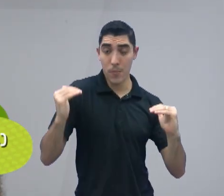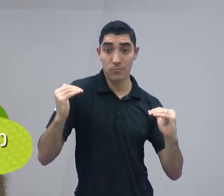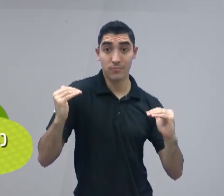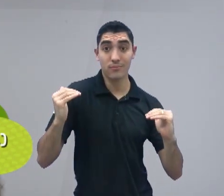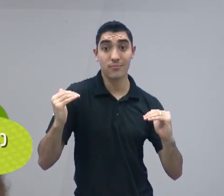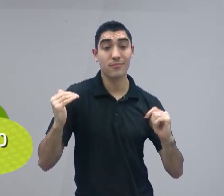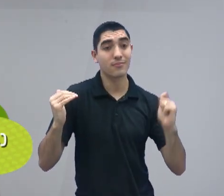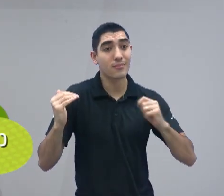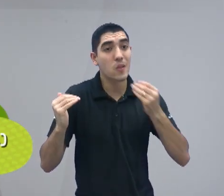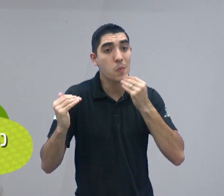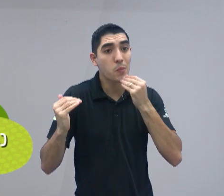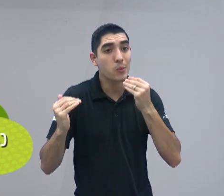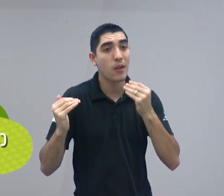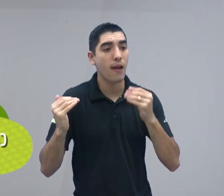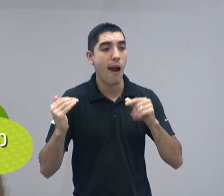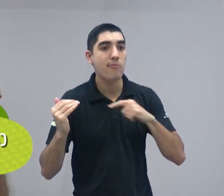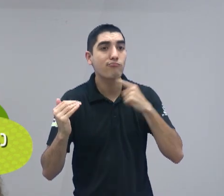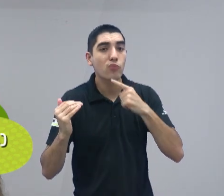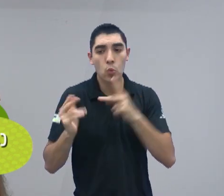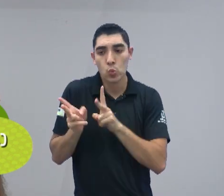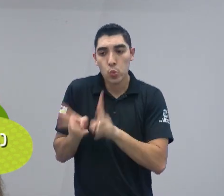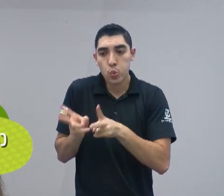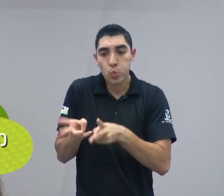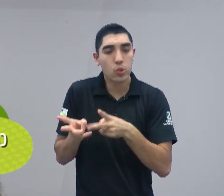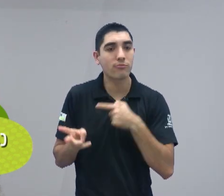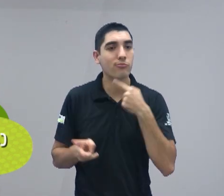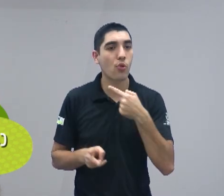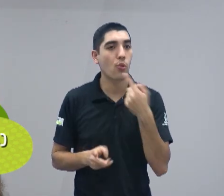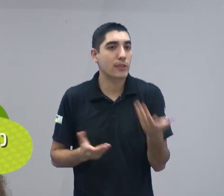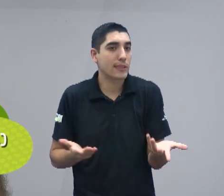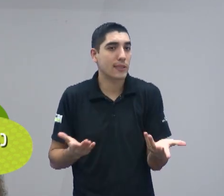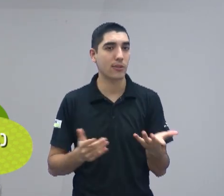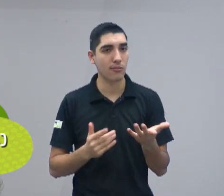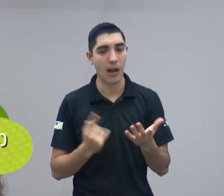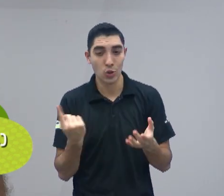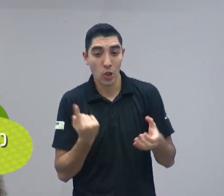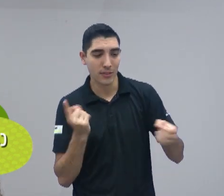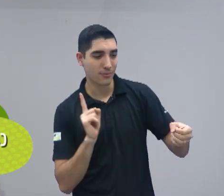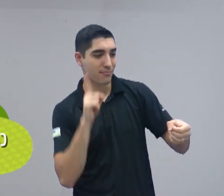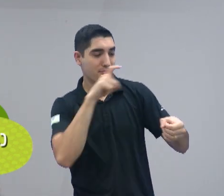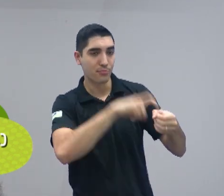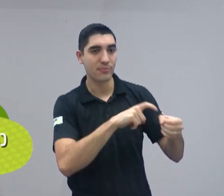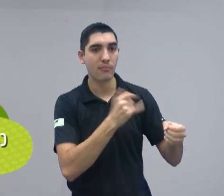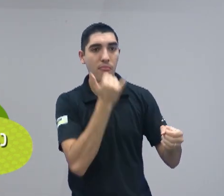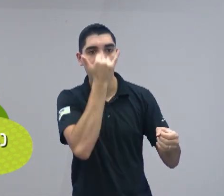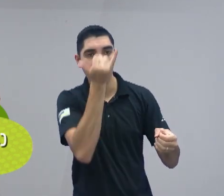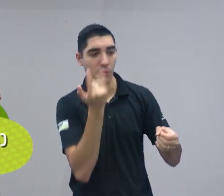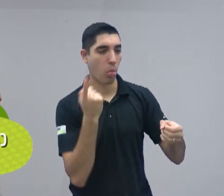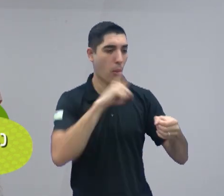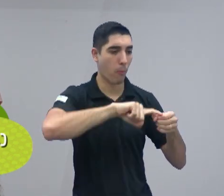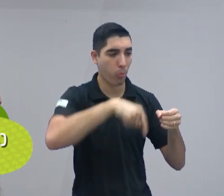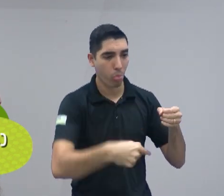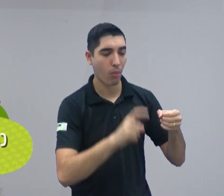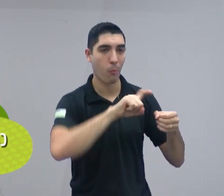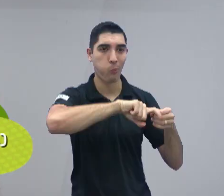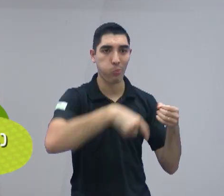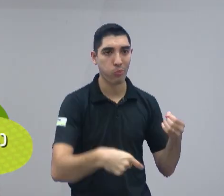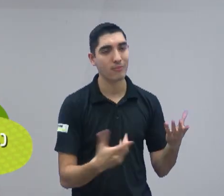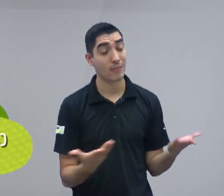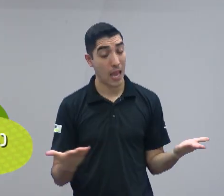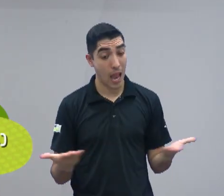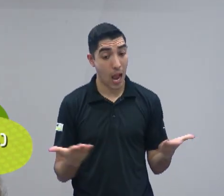placar e não consegue ter eficiência nos lances livres. Agora tem tempo para poder corrigir